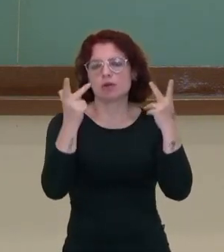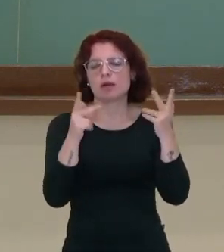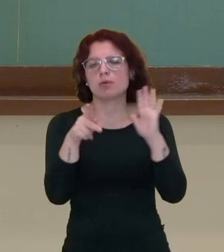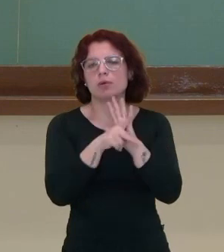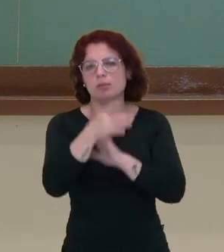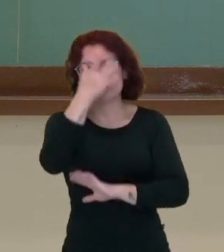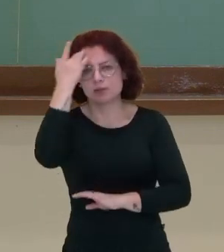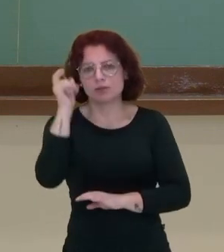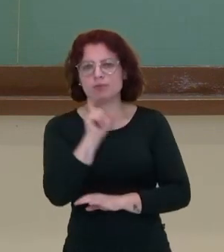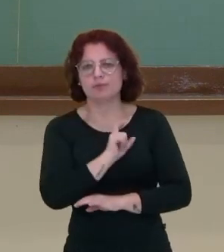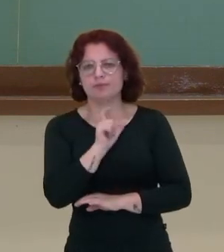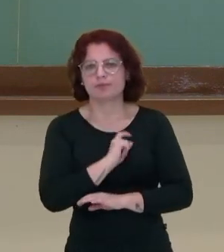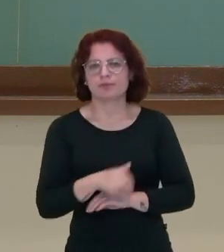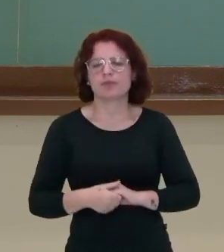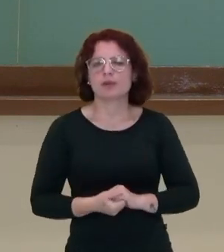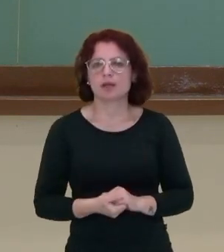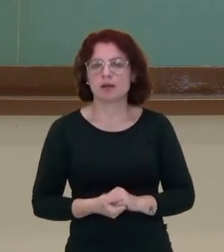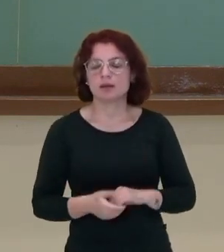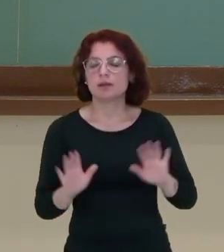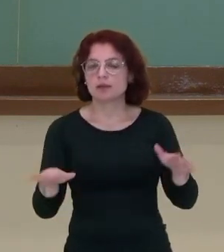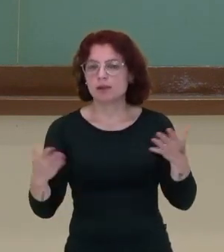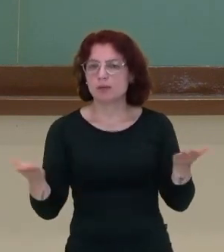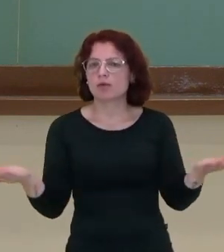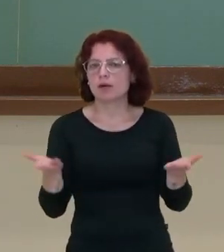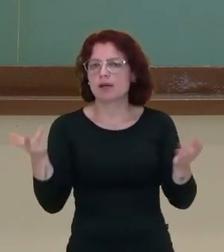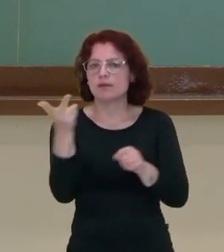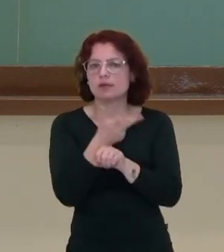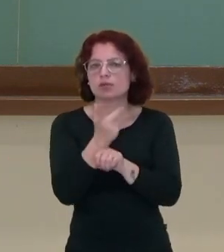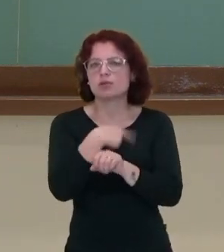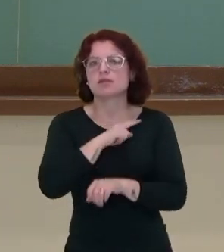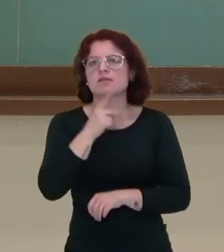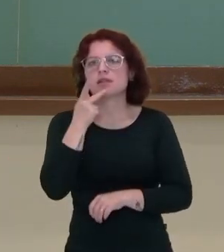definitiva com Portugal. Pessoal, neste vídeo